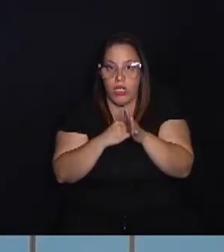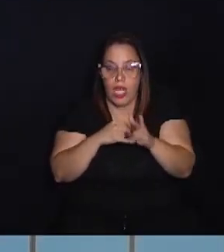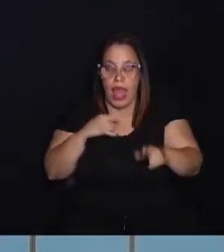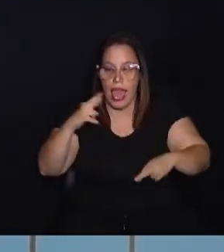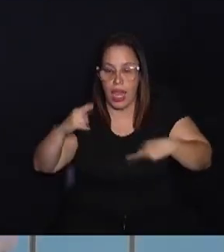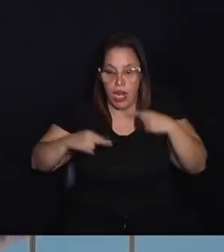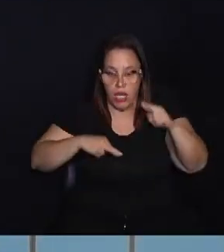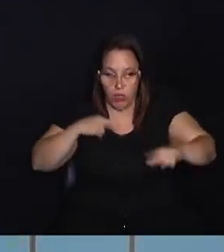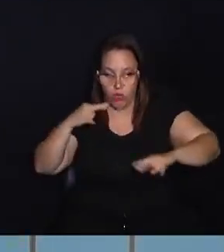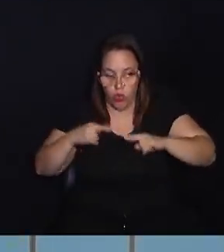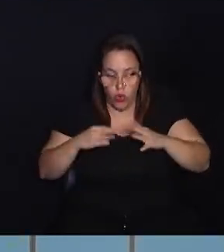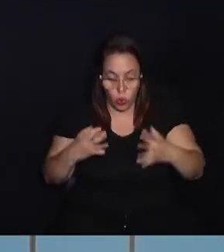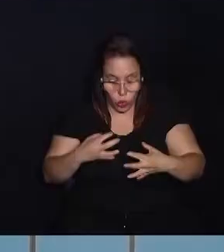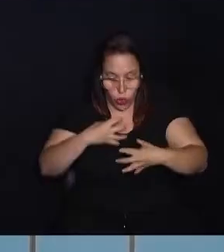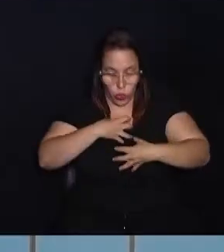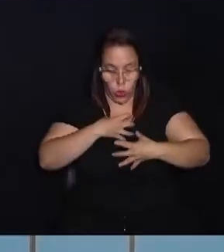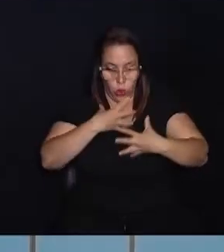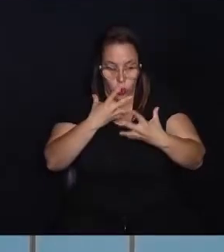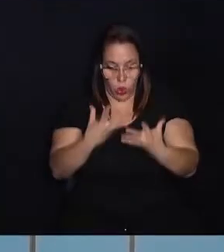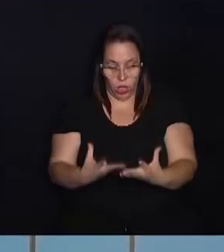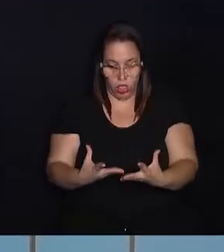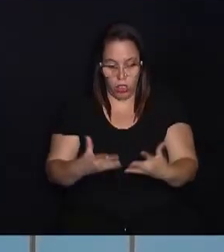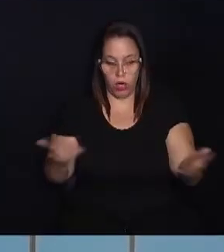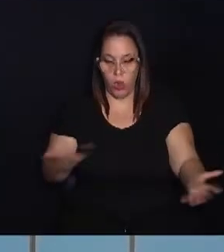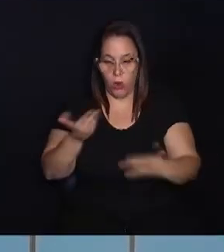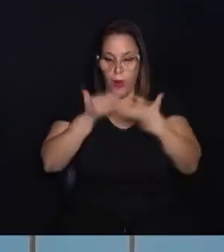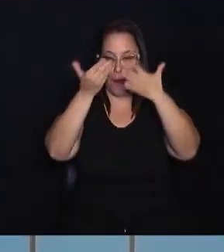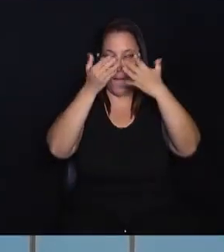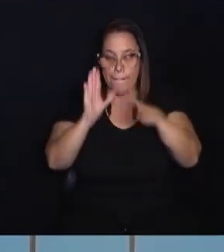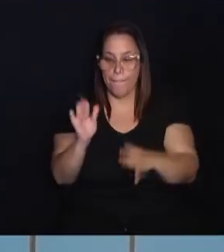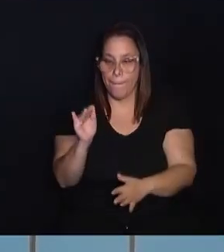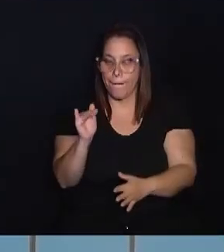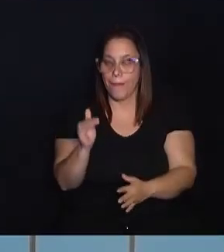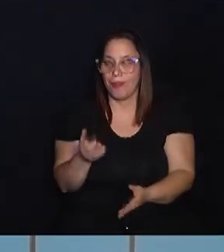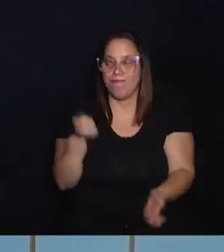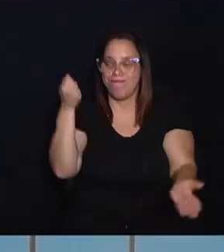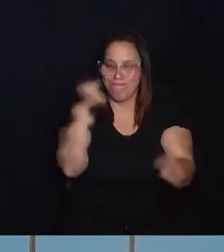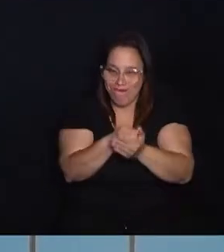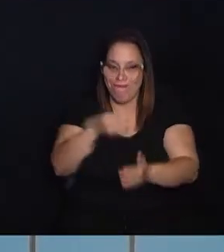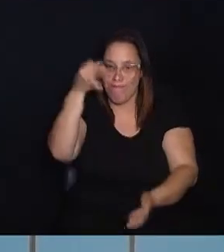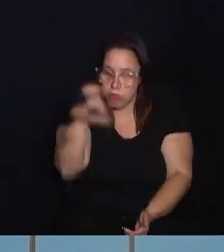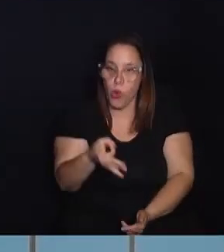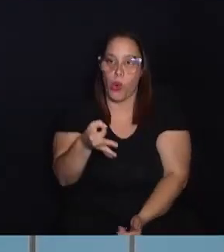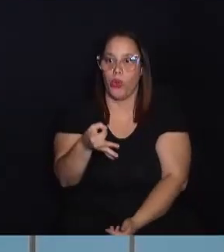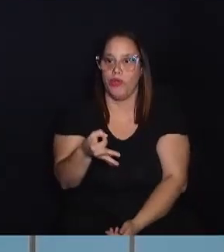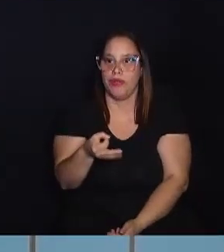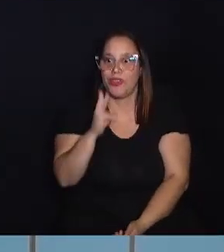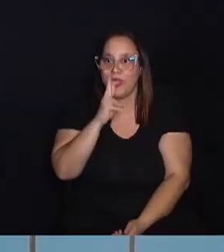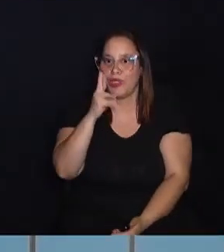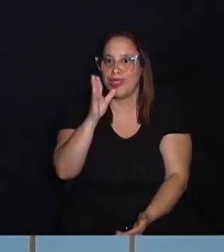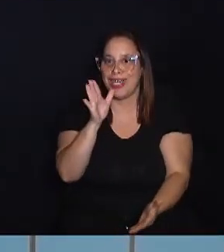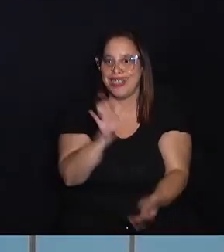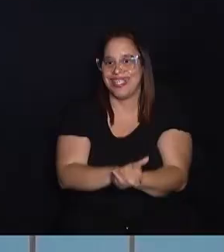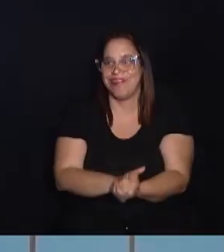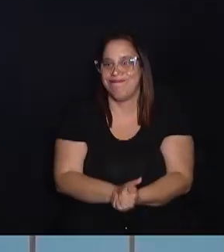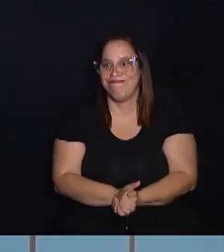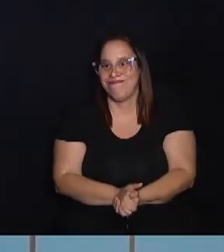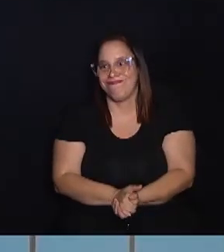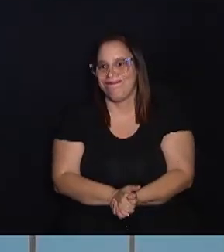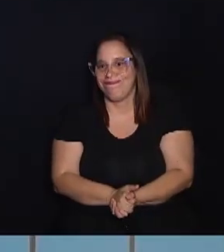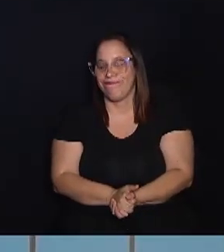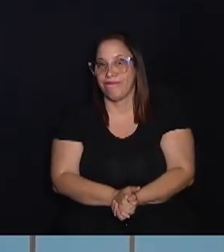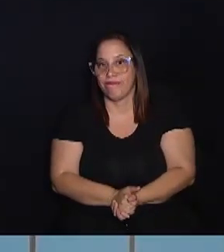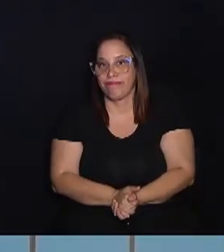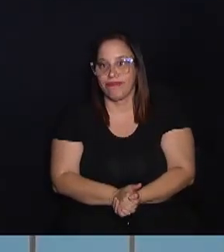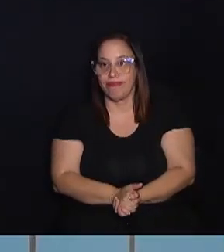religiosidade, que tem espiritualidade, pode desenvolver um trabalho científico efetivamente com resultado, entendeu? Então é